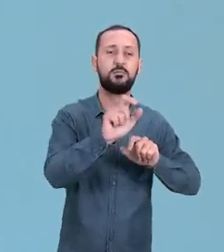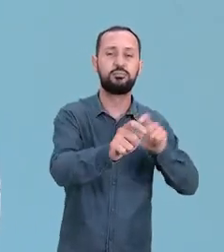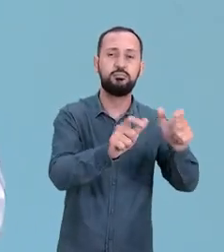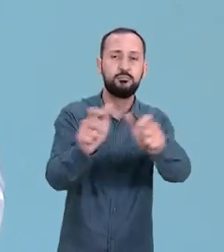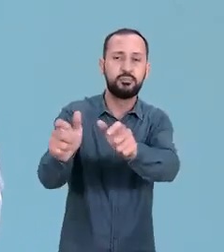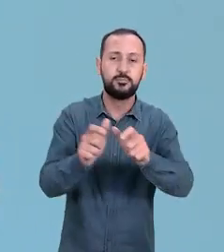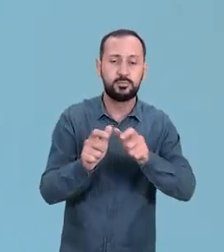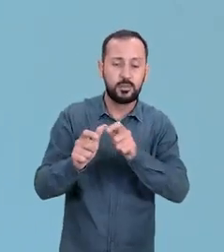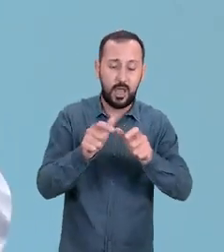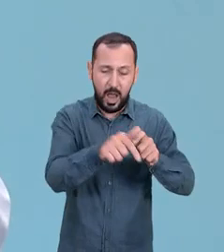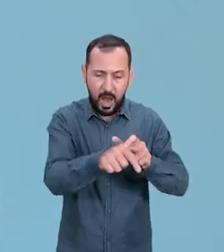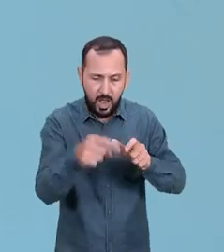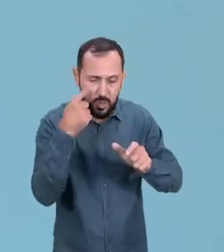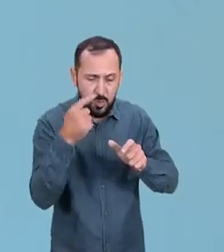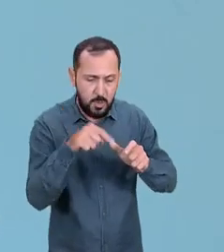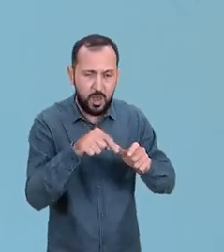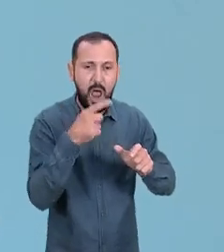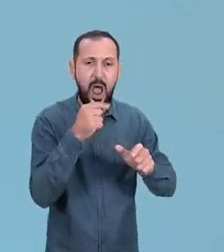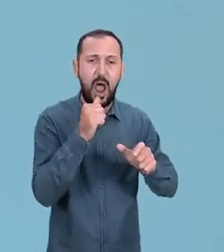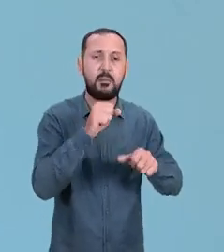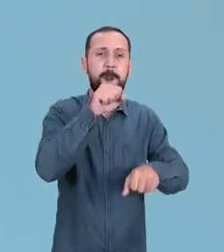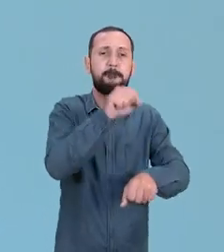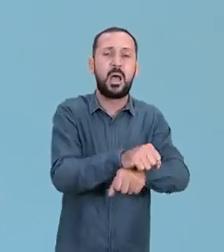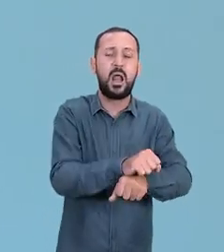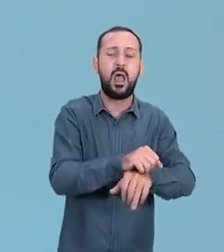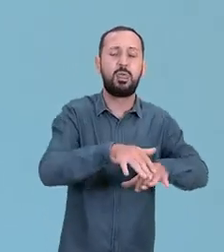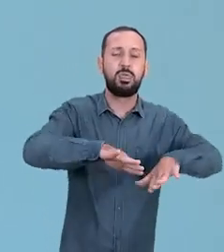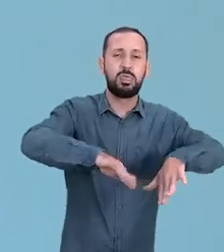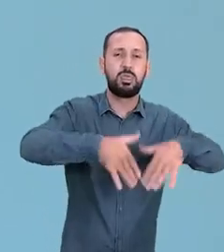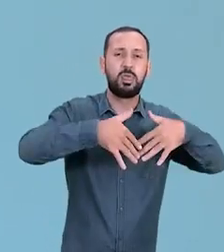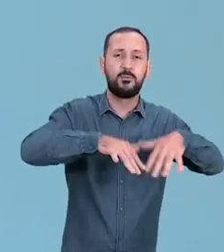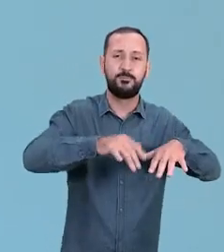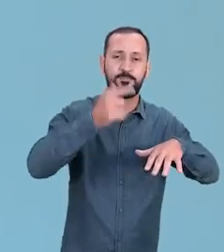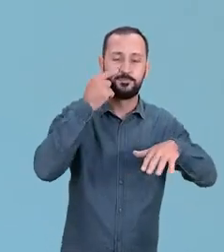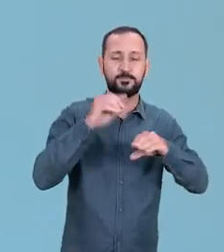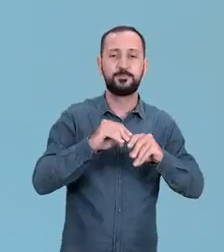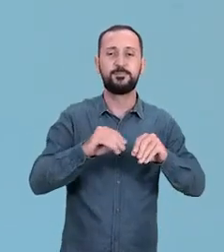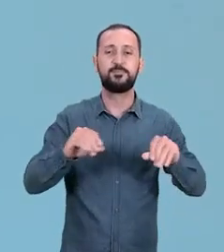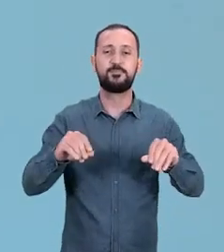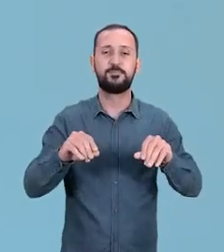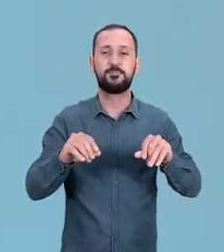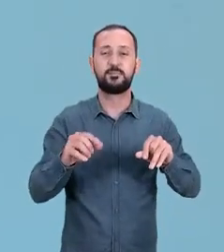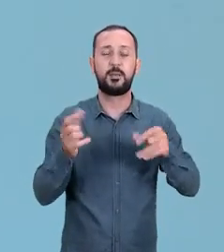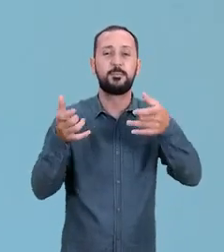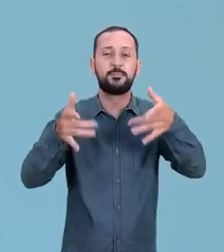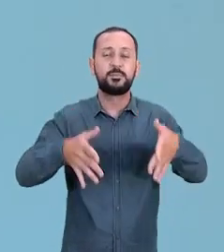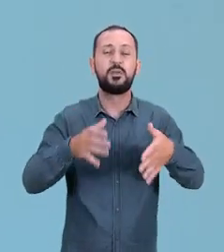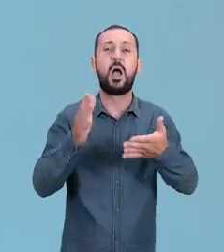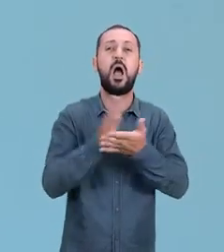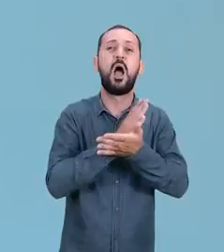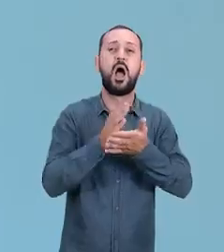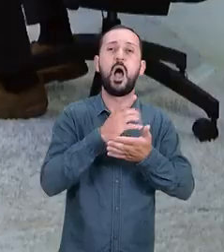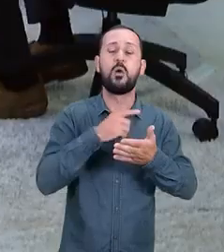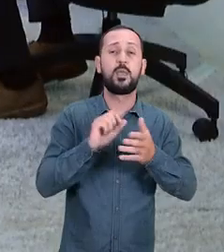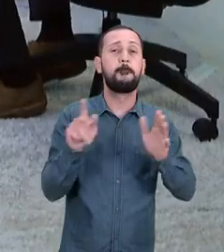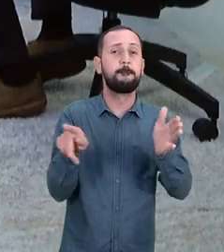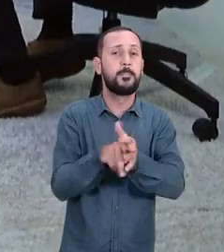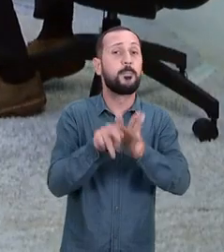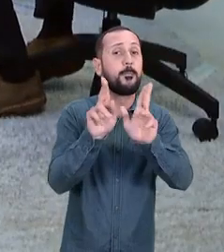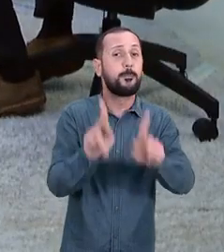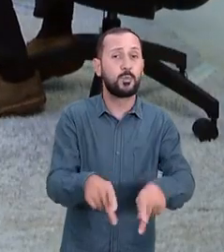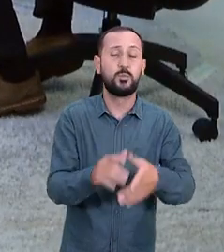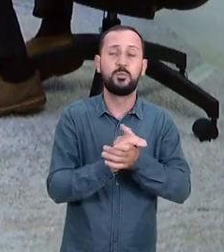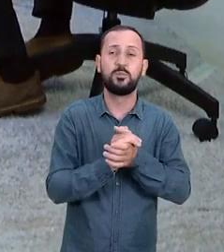próprio município com acúmulo de água parada, né? Você vê terrenos baldios, muitas vezes terrenos que são